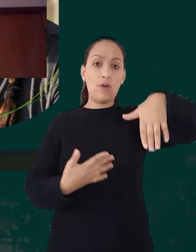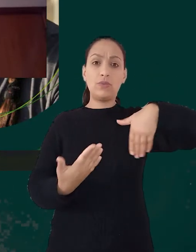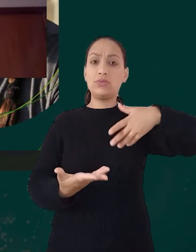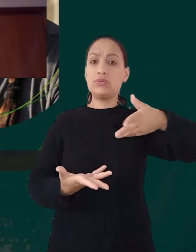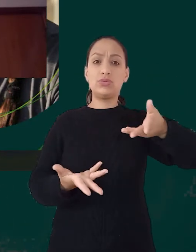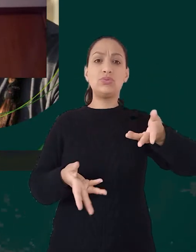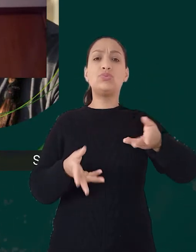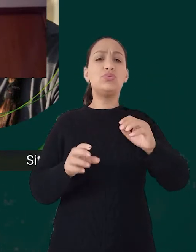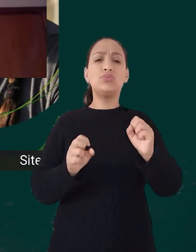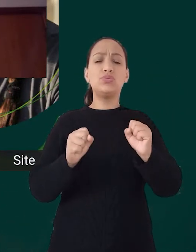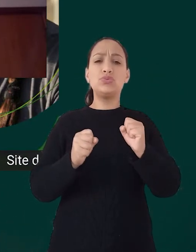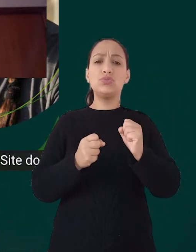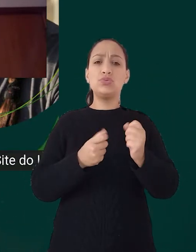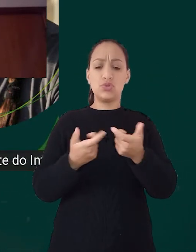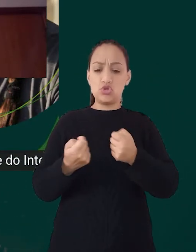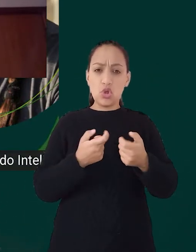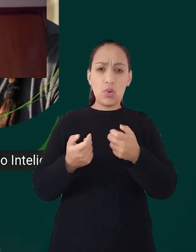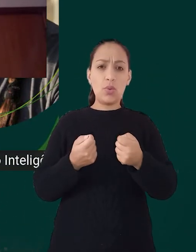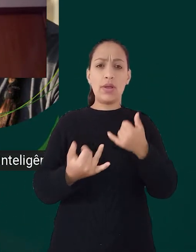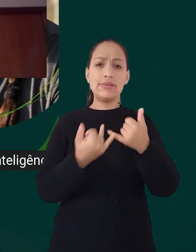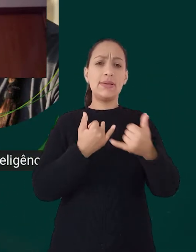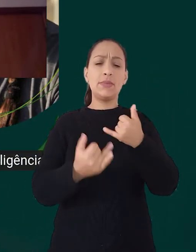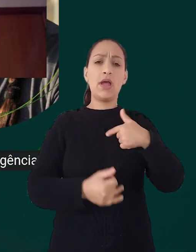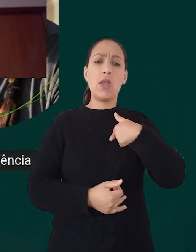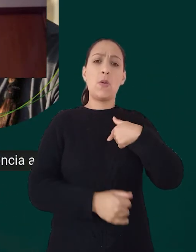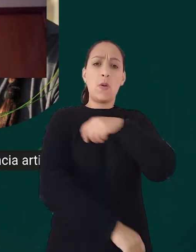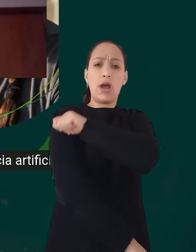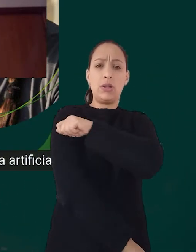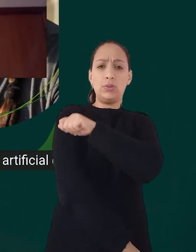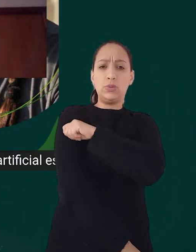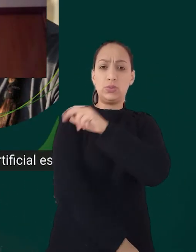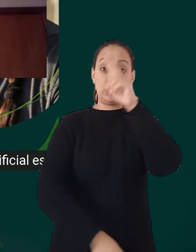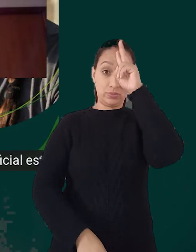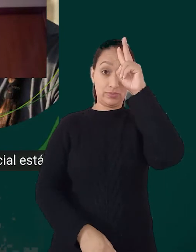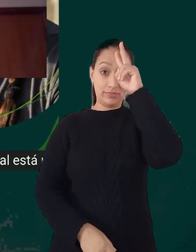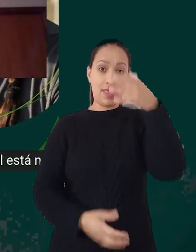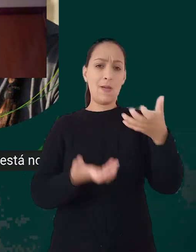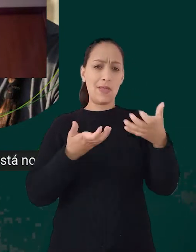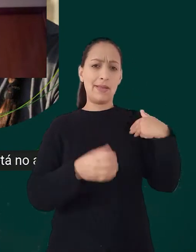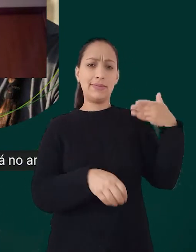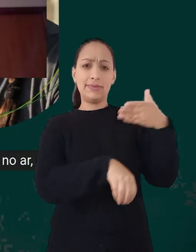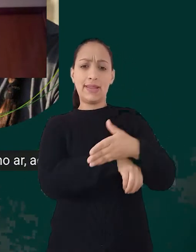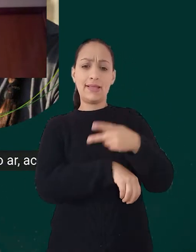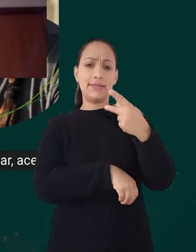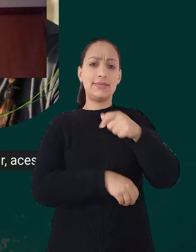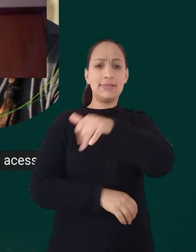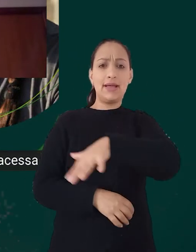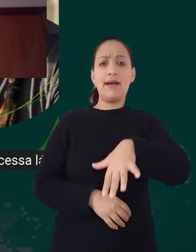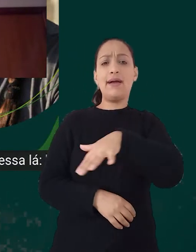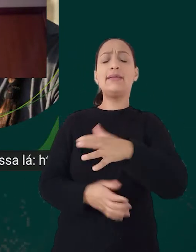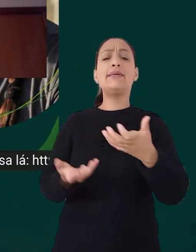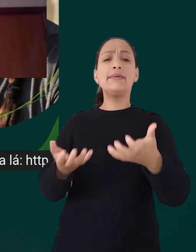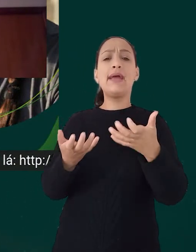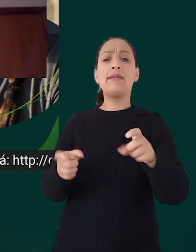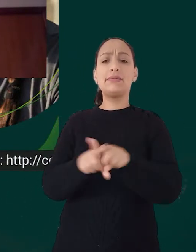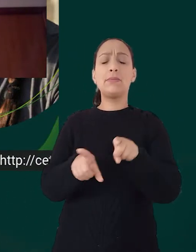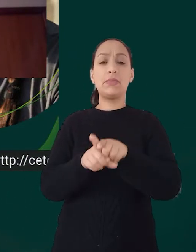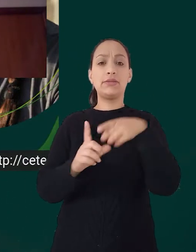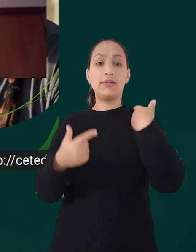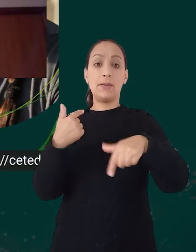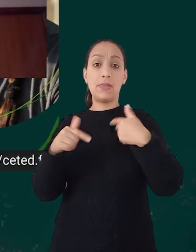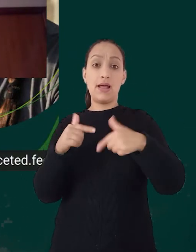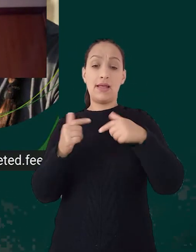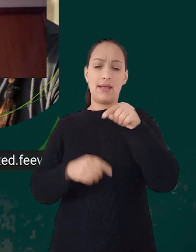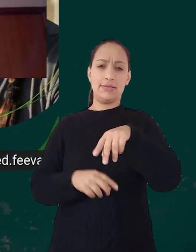se eu sou estudante, estou no ensino médio e quero adentrar nesse campo, e quero, por exemplo, trabalhar essas